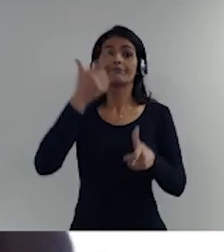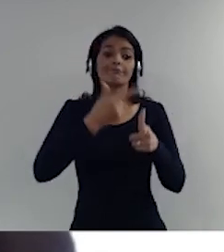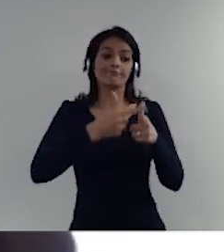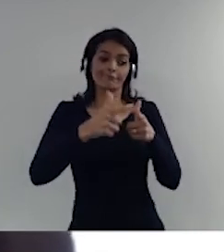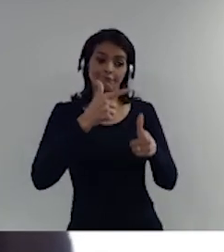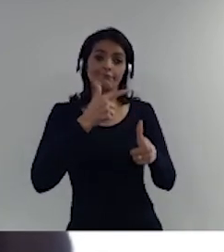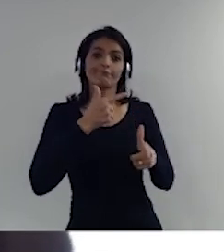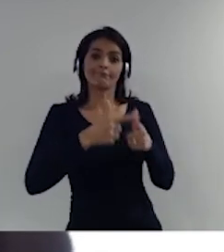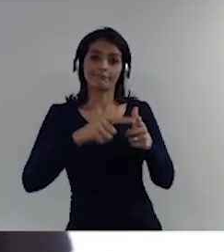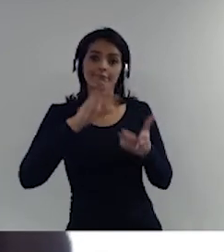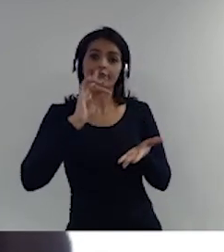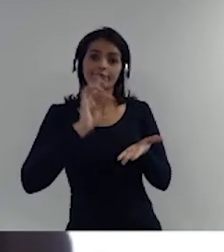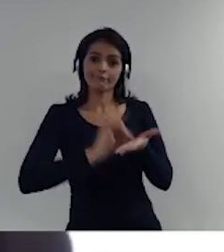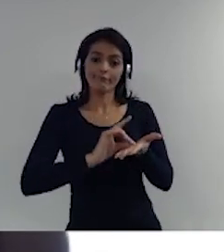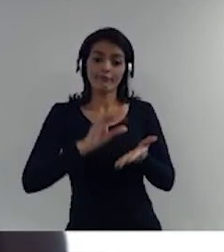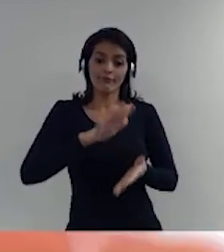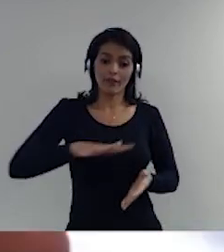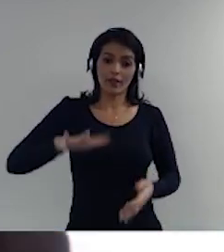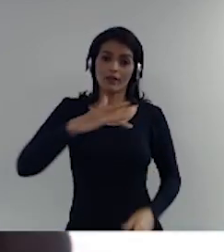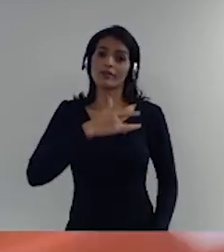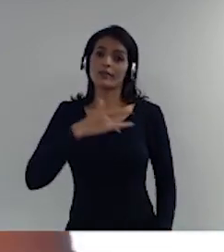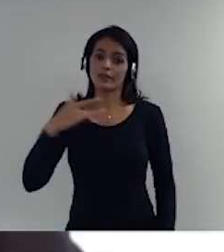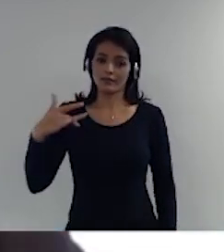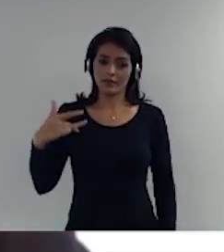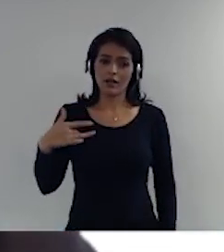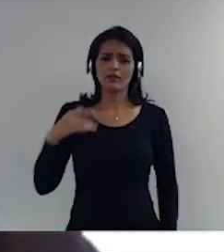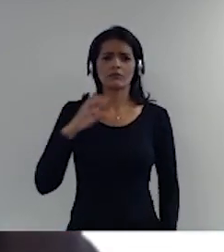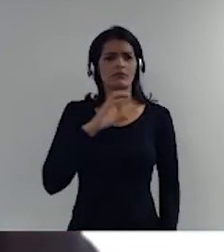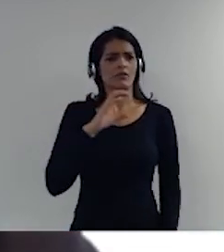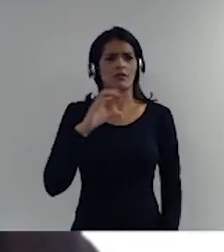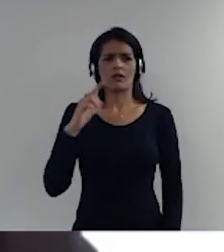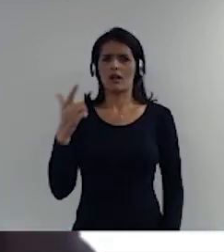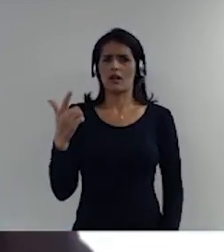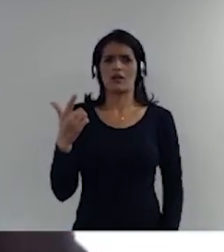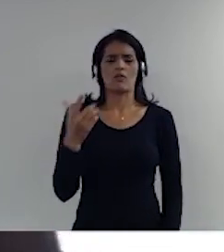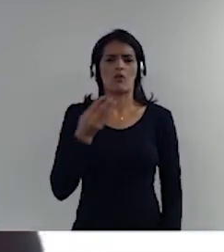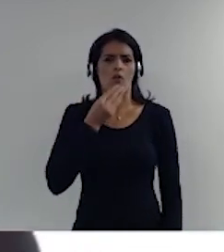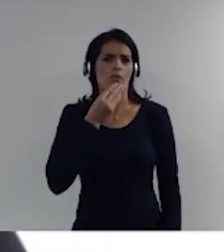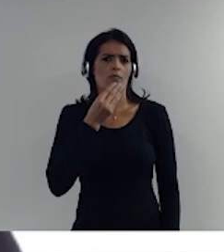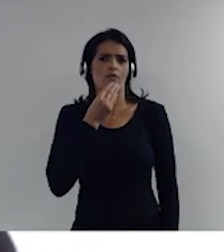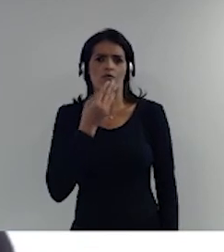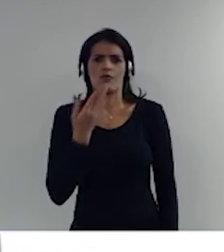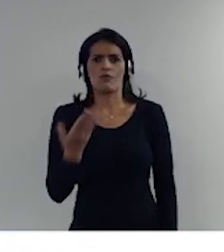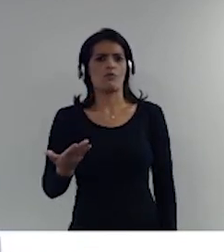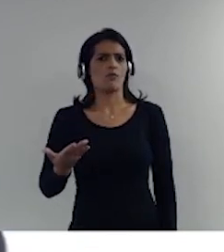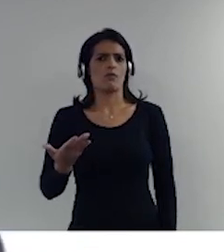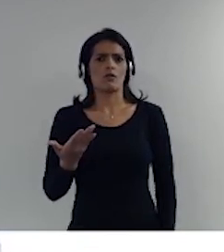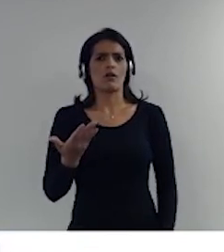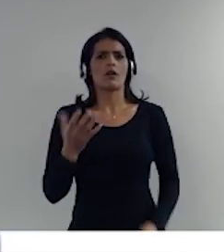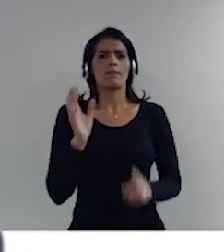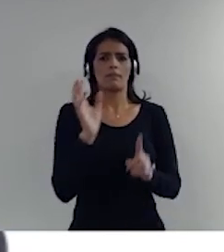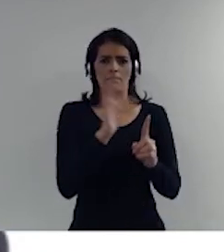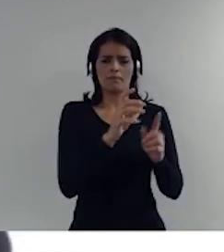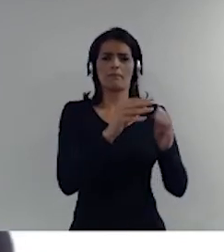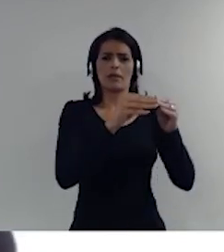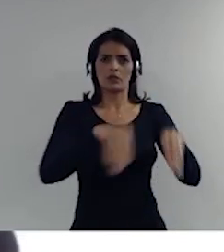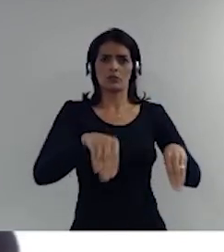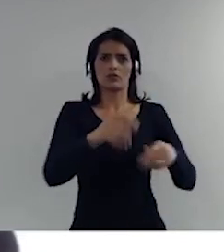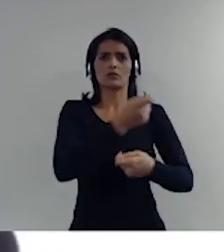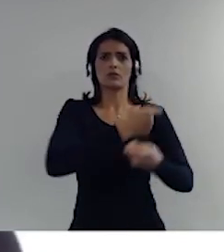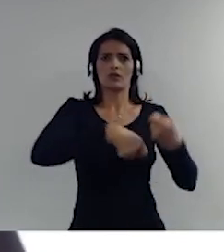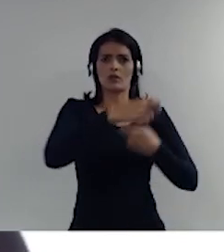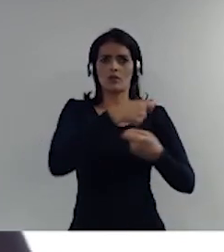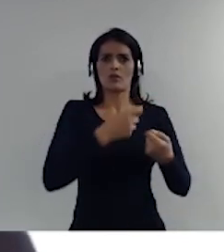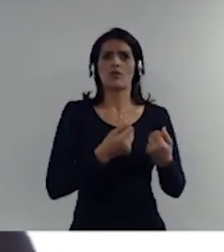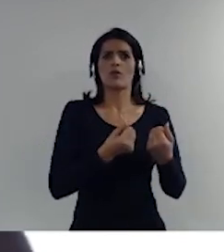de origem sanitária, óbvio, ela afeta bastante a economia e com